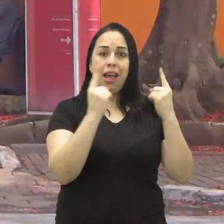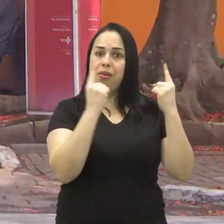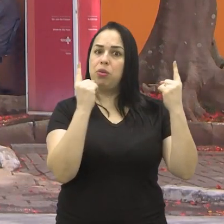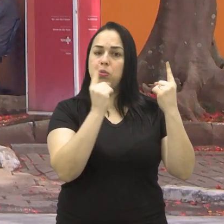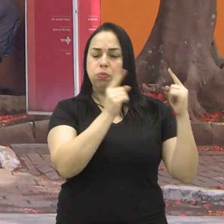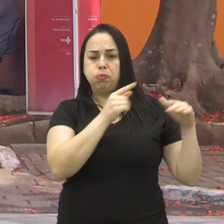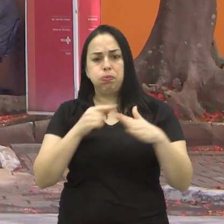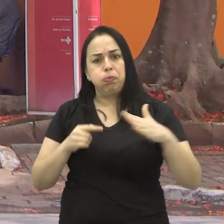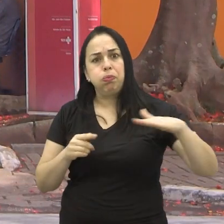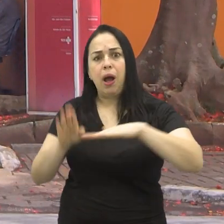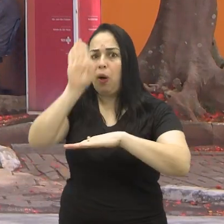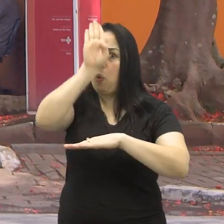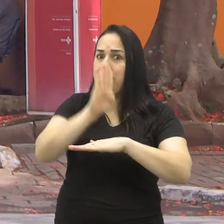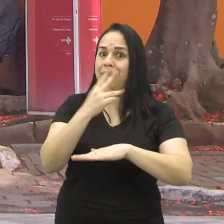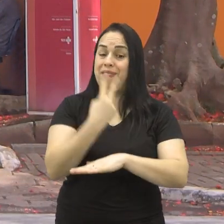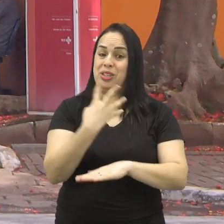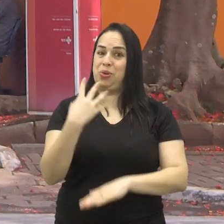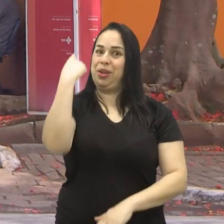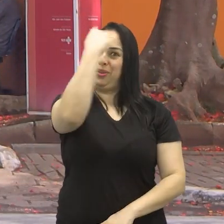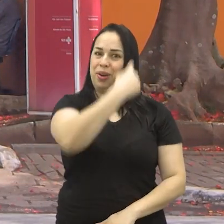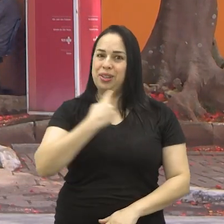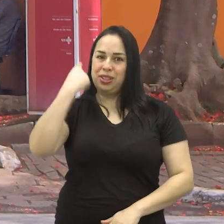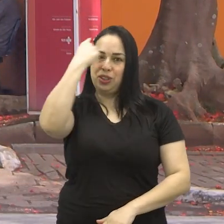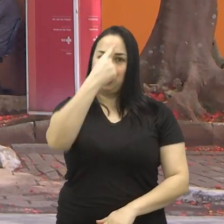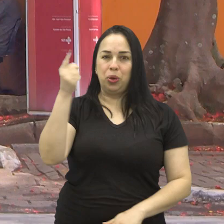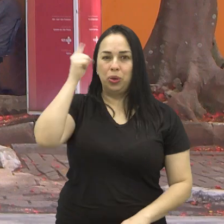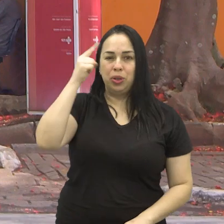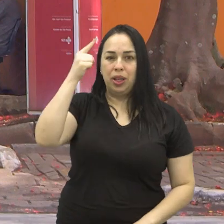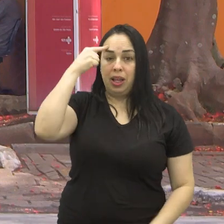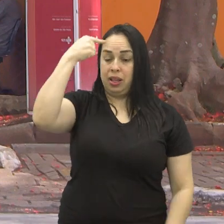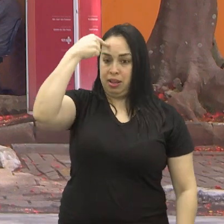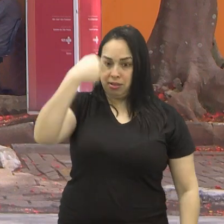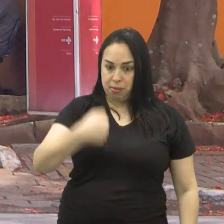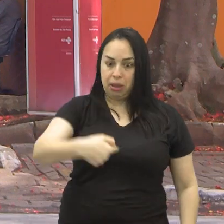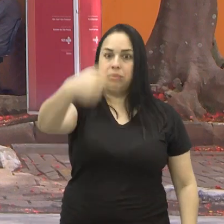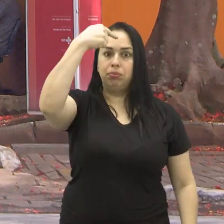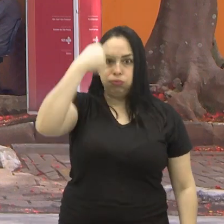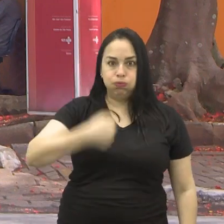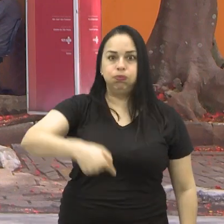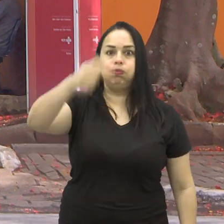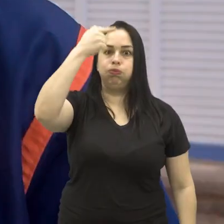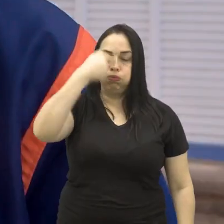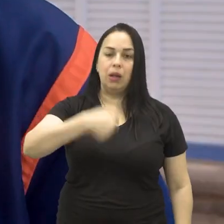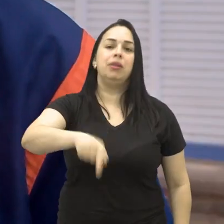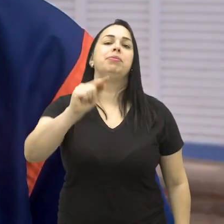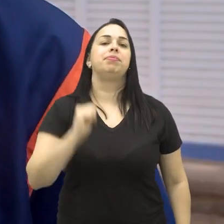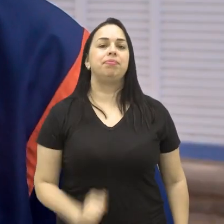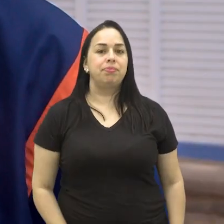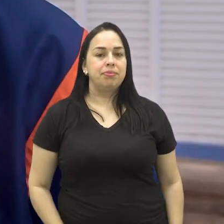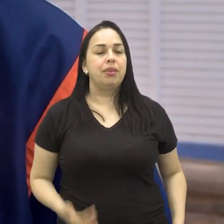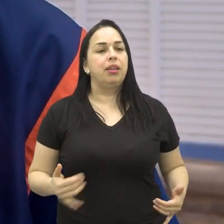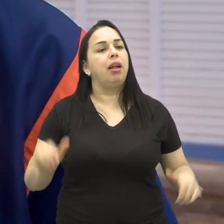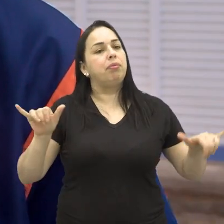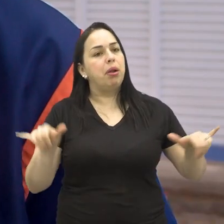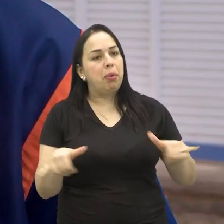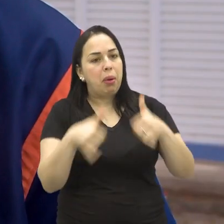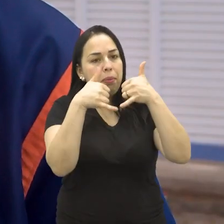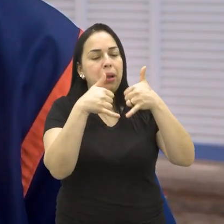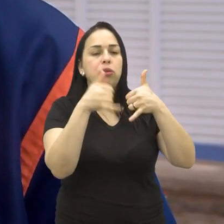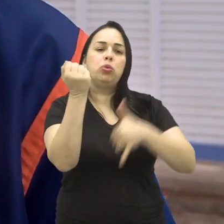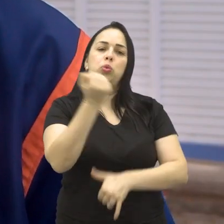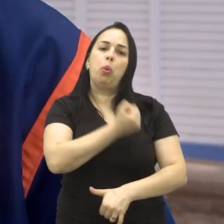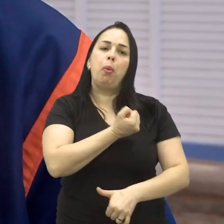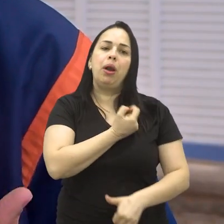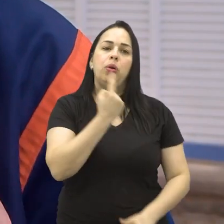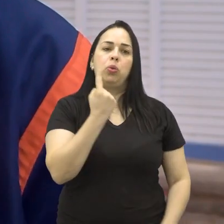serviço é gratuito, funciona 24 horas por dia e 7 dias por semana. Então vai entrar em contato